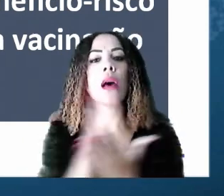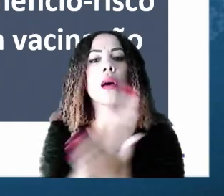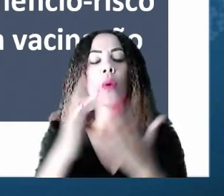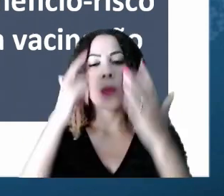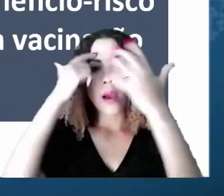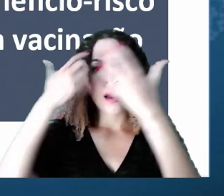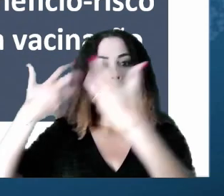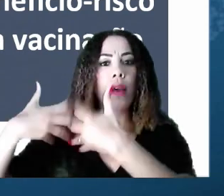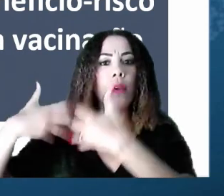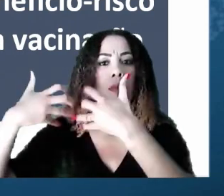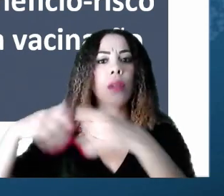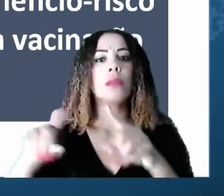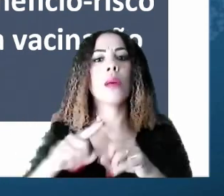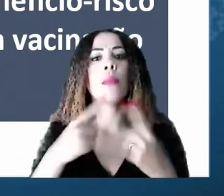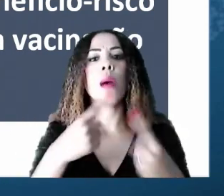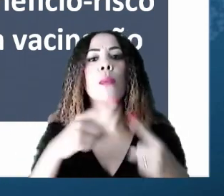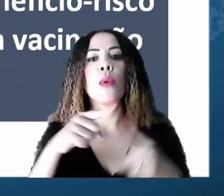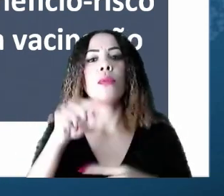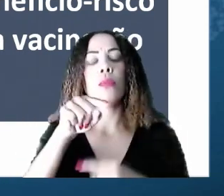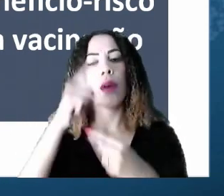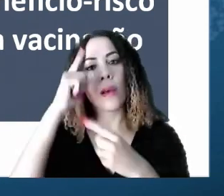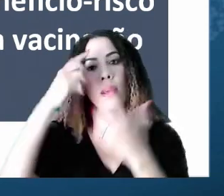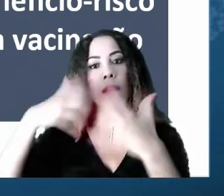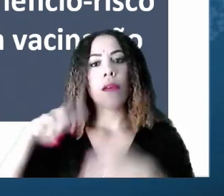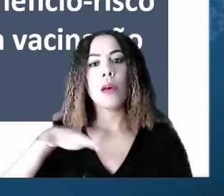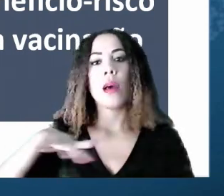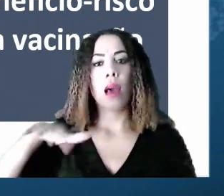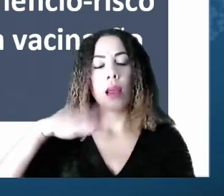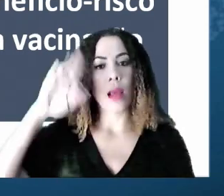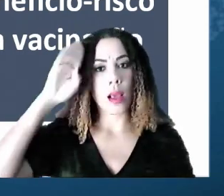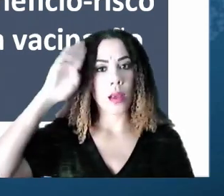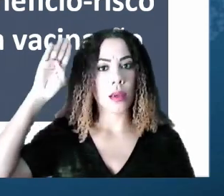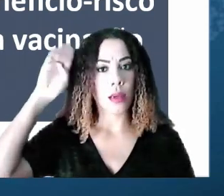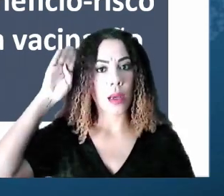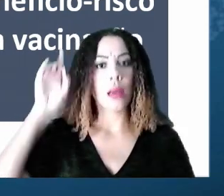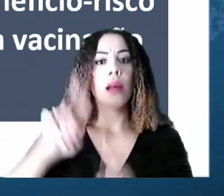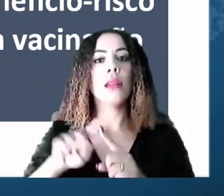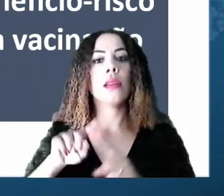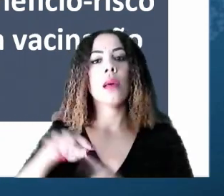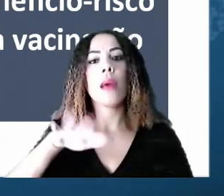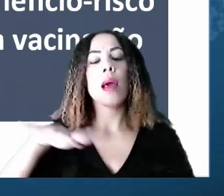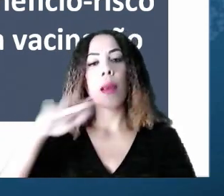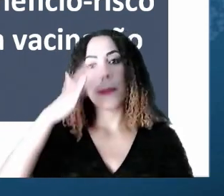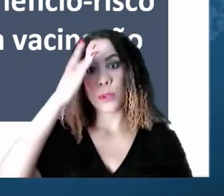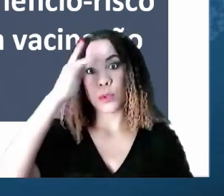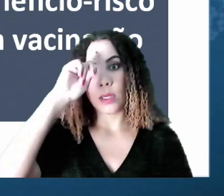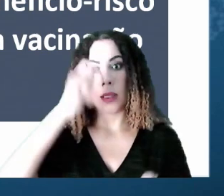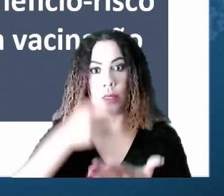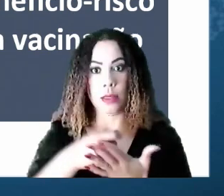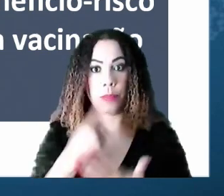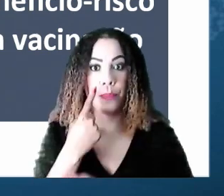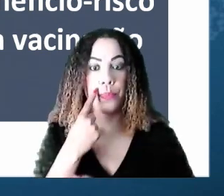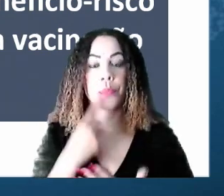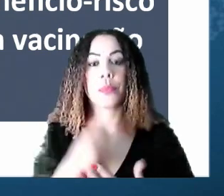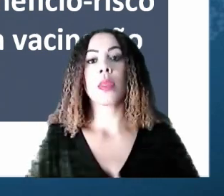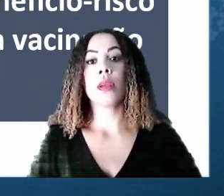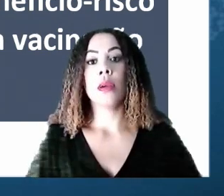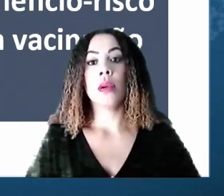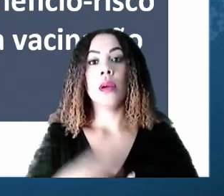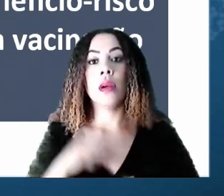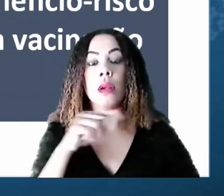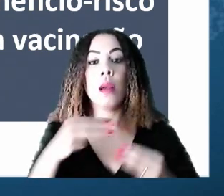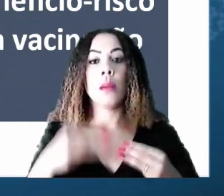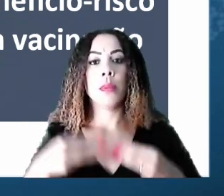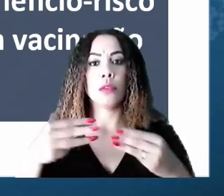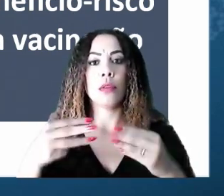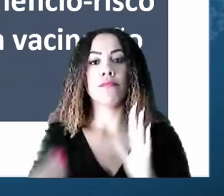discussão no meio acadêmico e também entre os tomadores de decisão. Porque, veja, o Ministério incorporou essa vacina e a gente tomou pau de